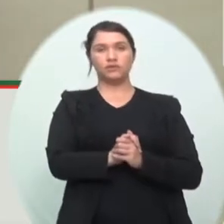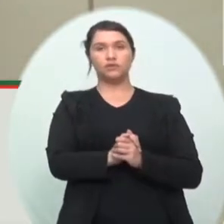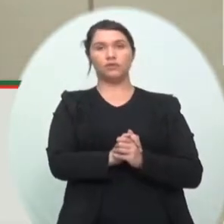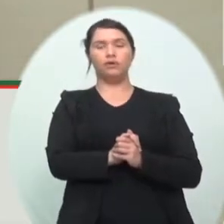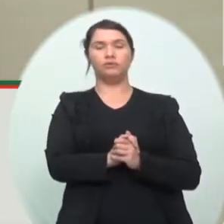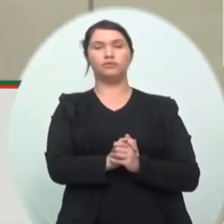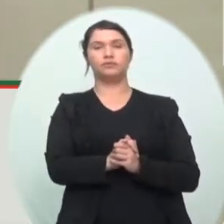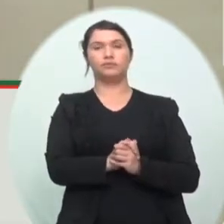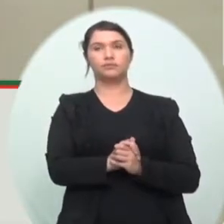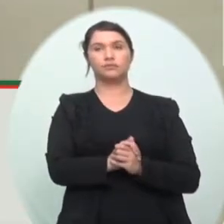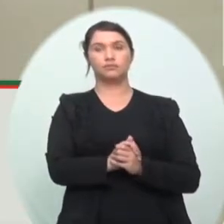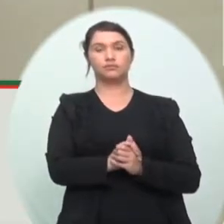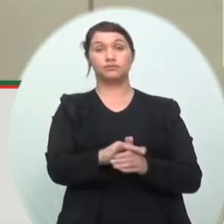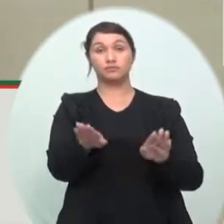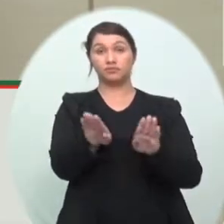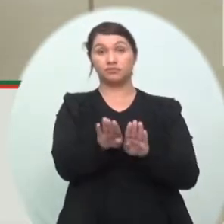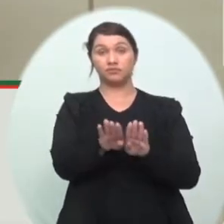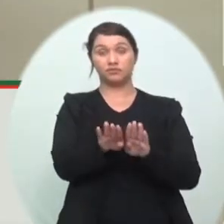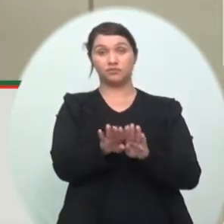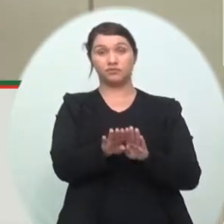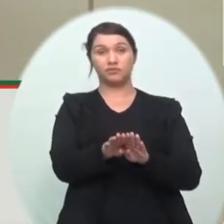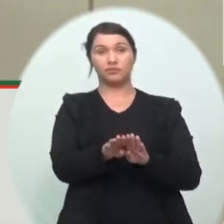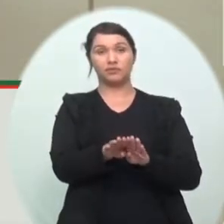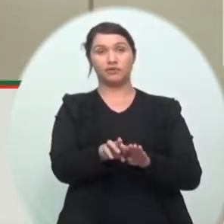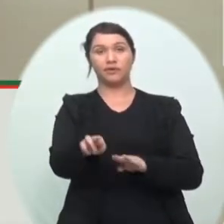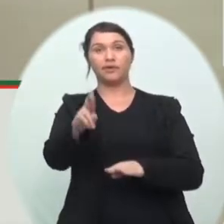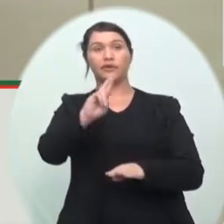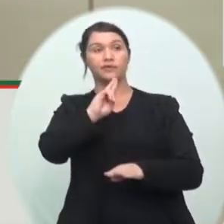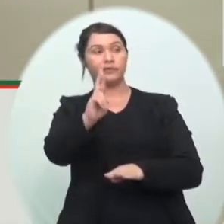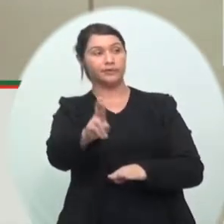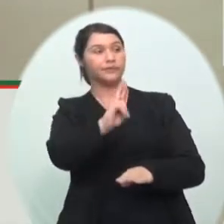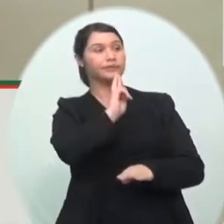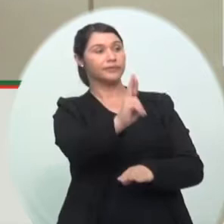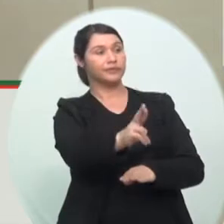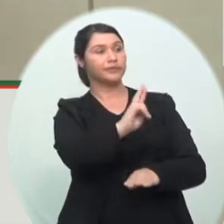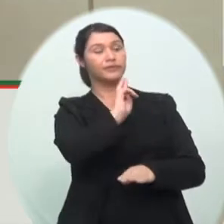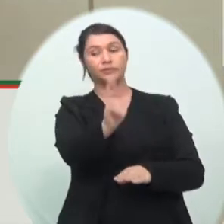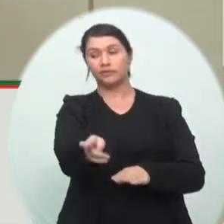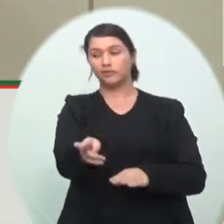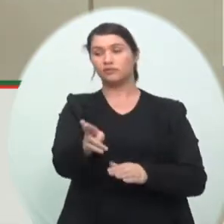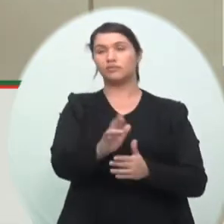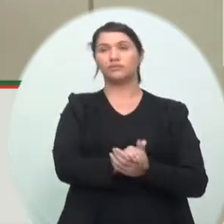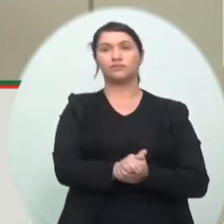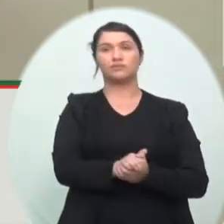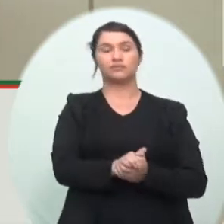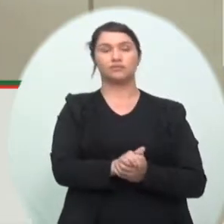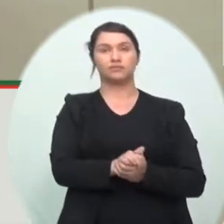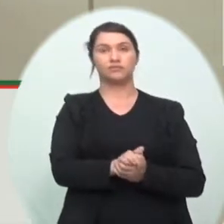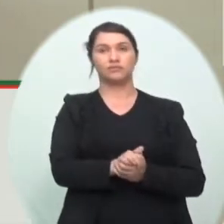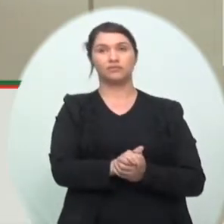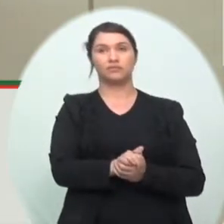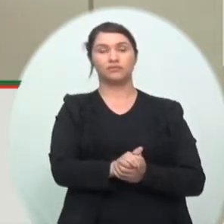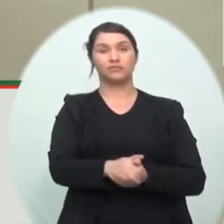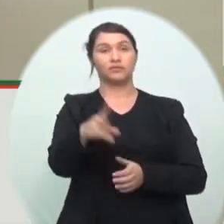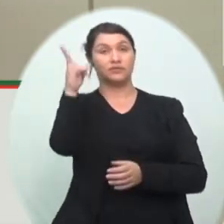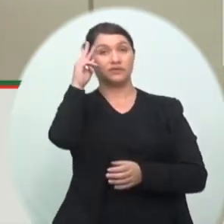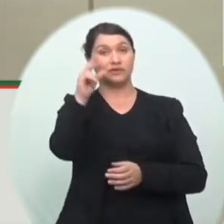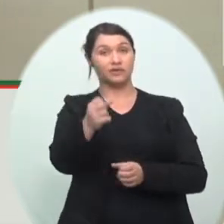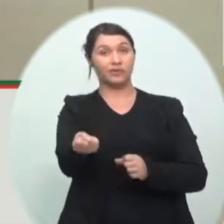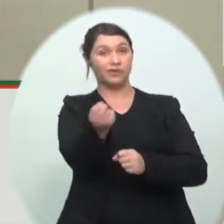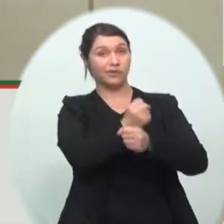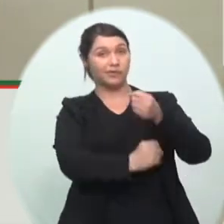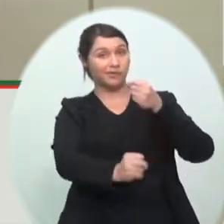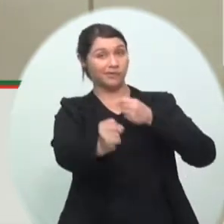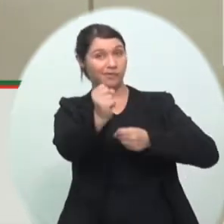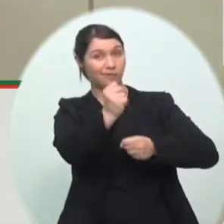eles a todos, deu atenção, respondeu os questionamentos, né, coronel? Eu me lembro do ano passado que um dos nossos vereadores mirins até